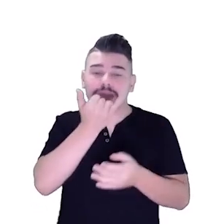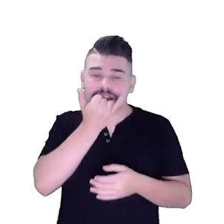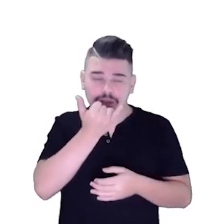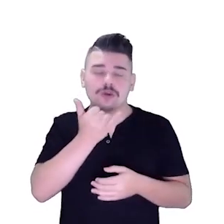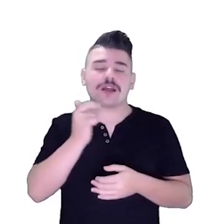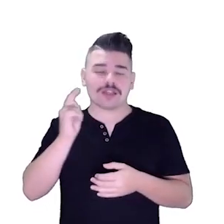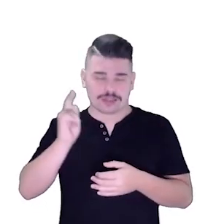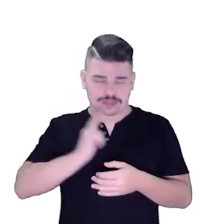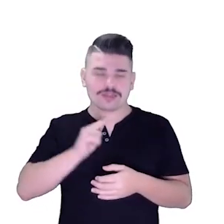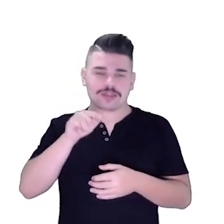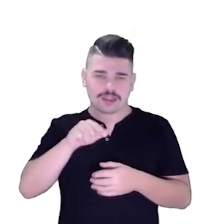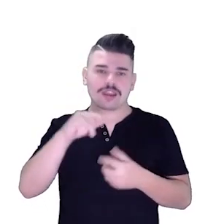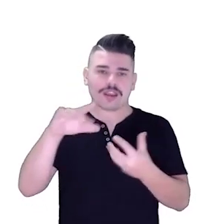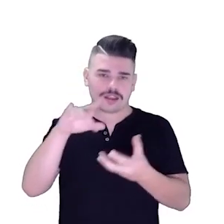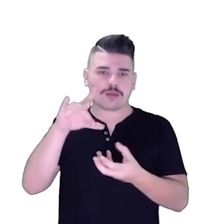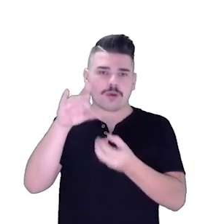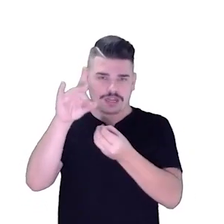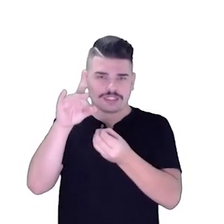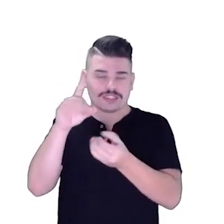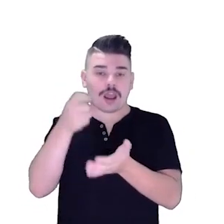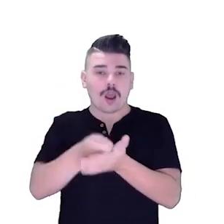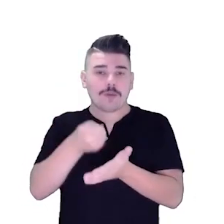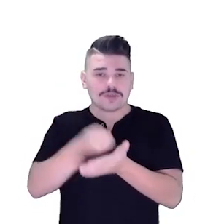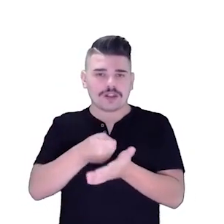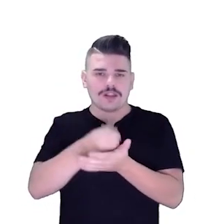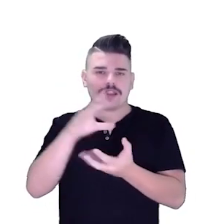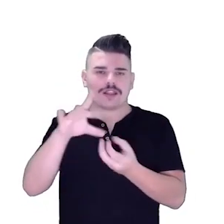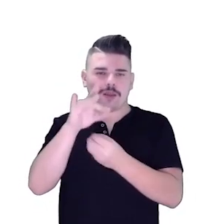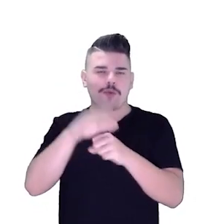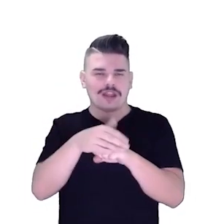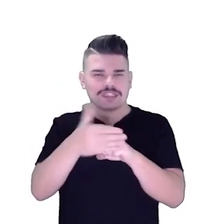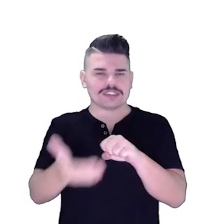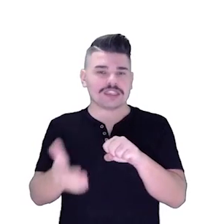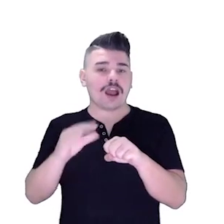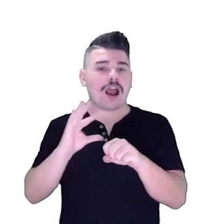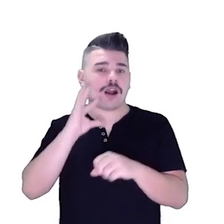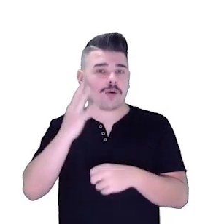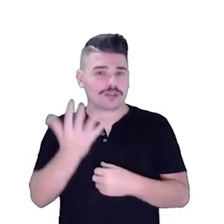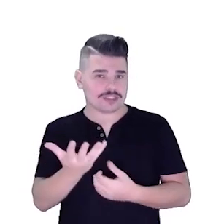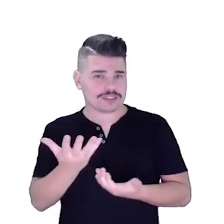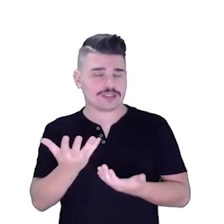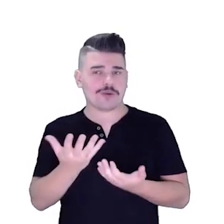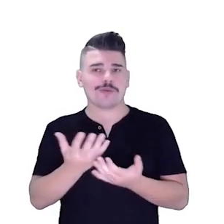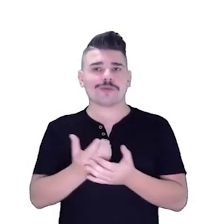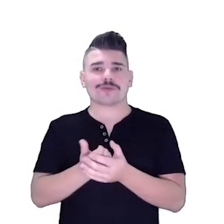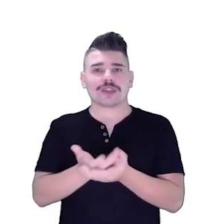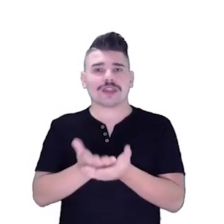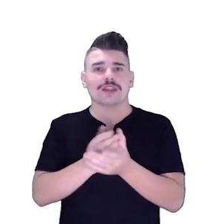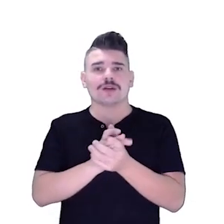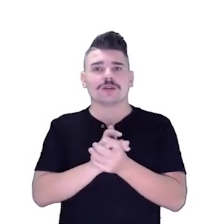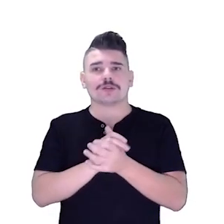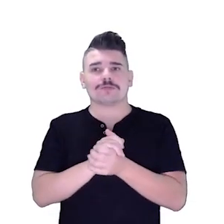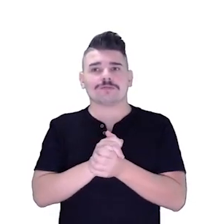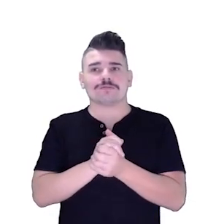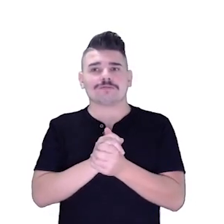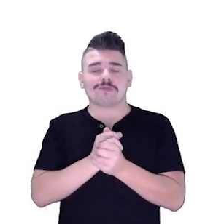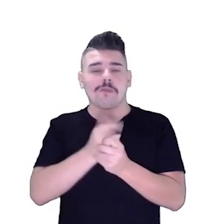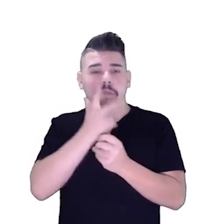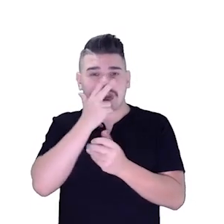aliás, não é um processo democrático, não, é um processo que vai a contrapelo da democracia, né? E que